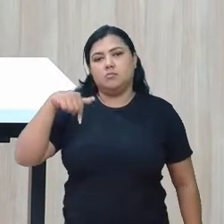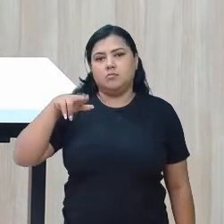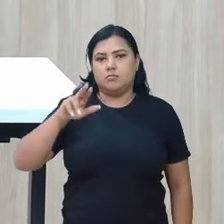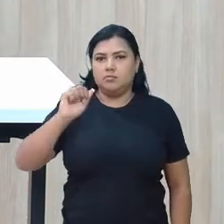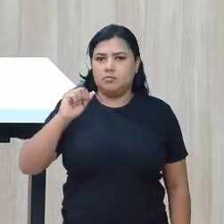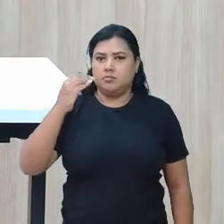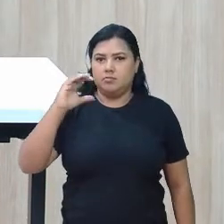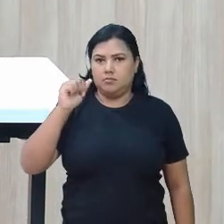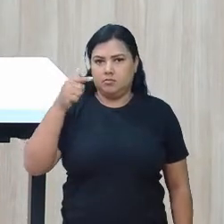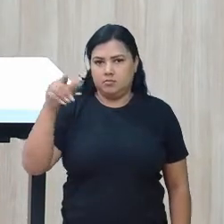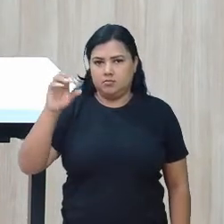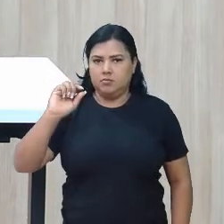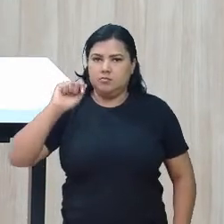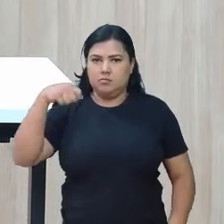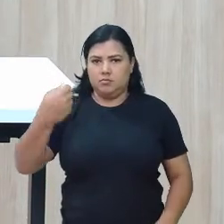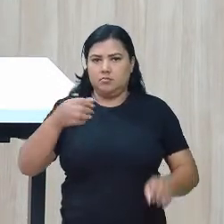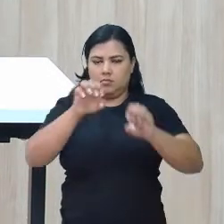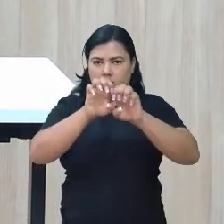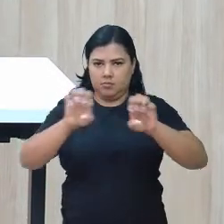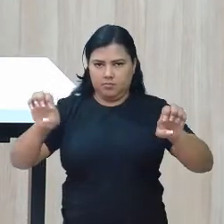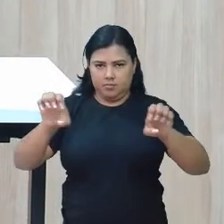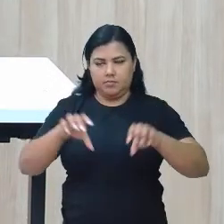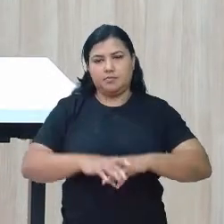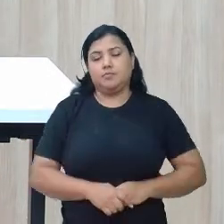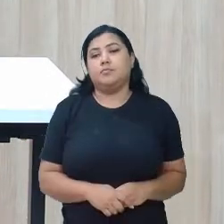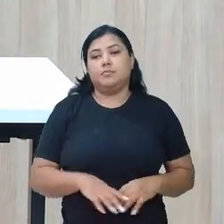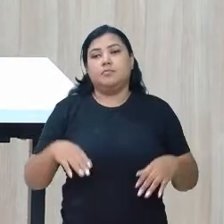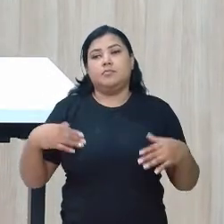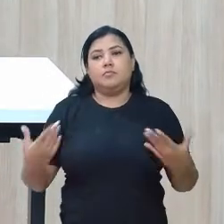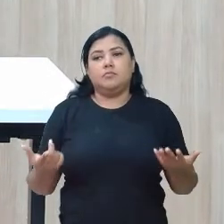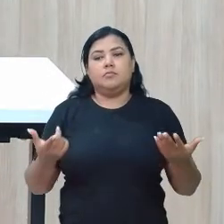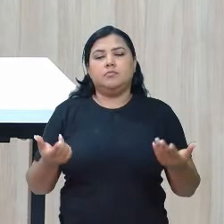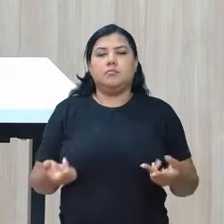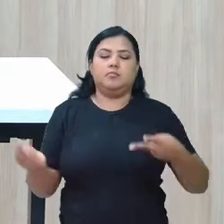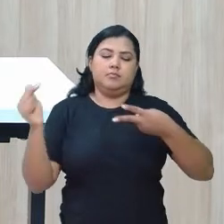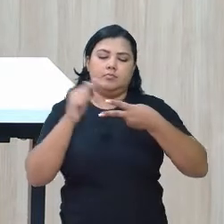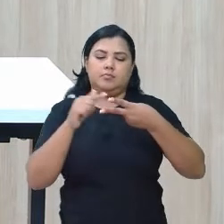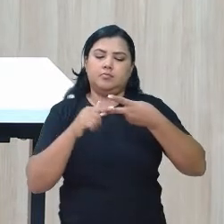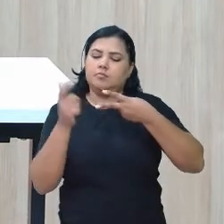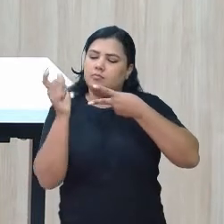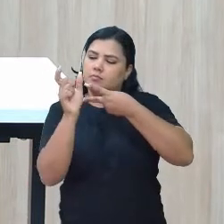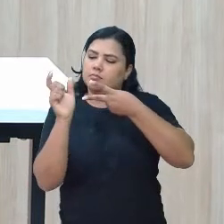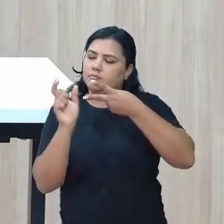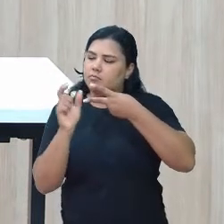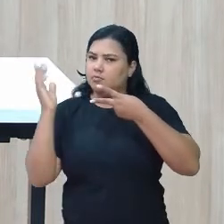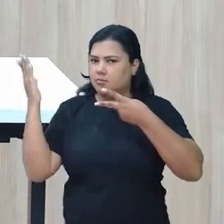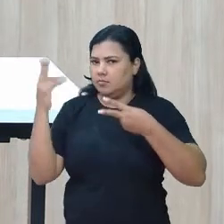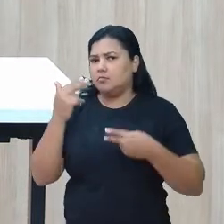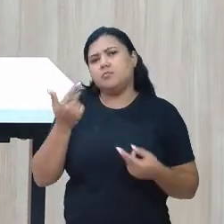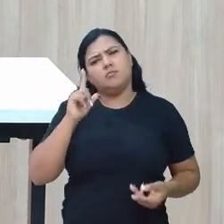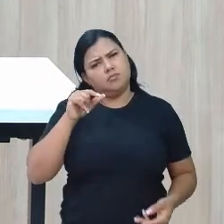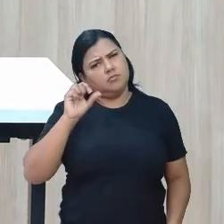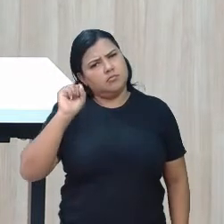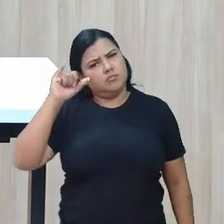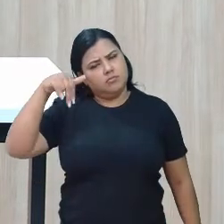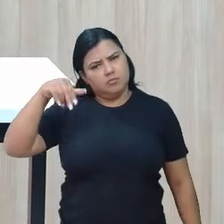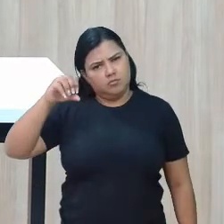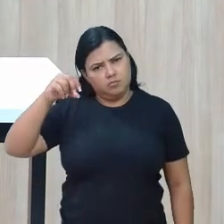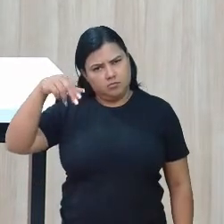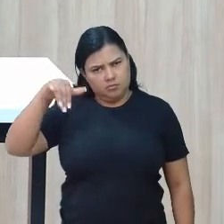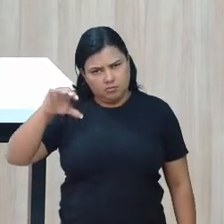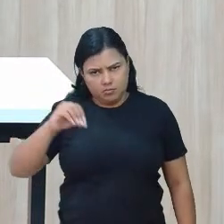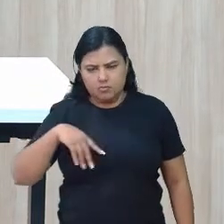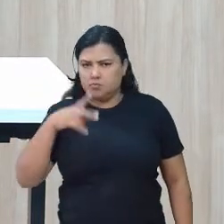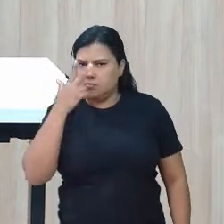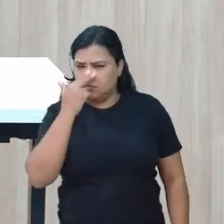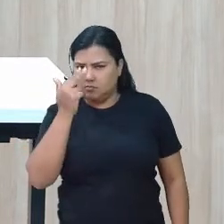equações, tá certo? Então a palavra equilíbrio e a palavra equação são sinônimos e a gente vai tentar observar isso. Toda vez